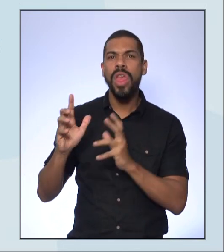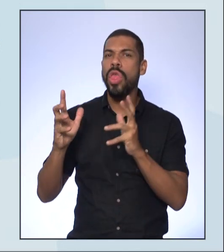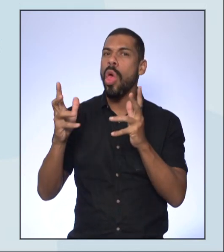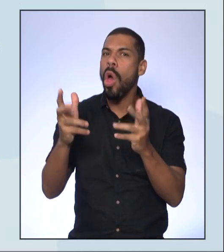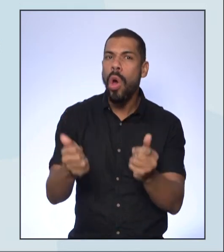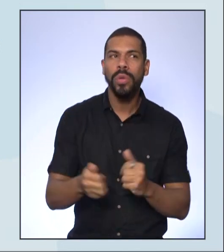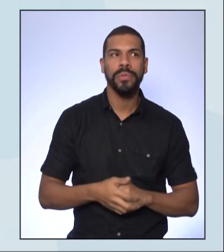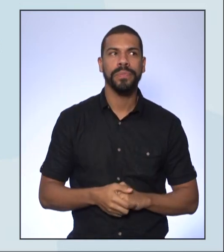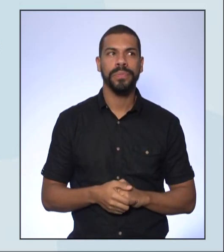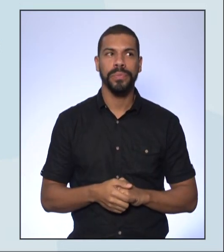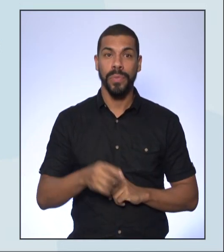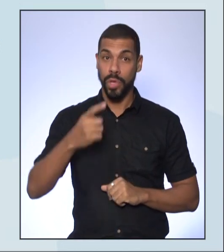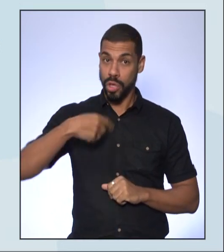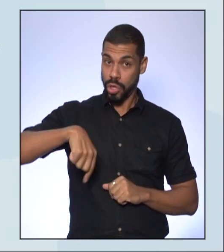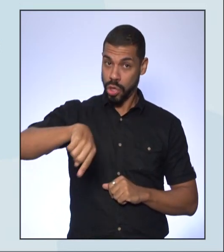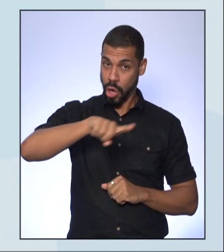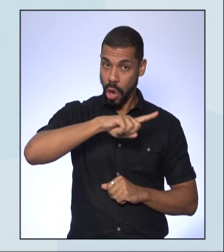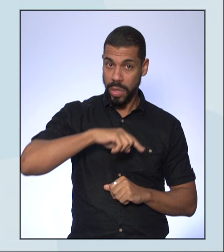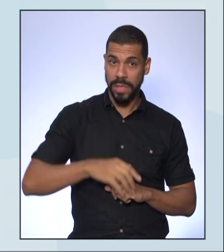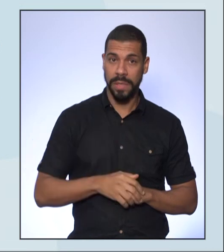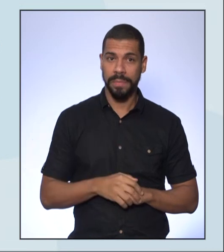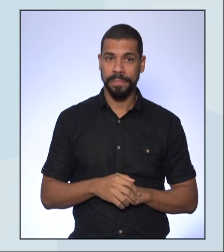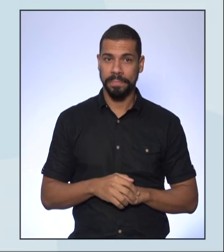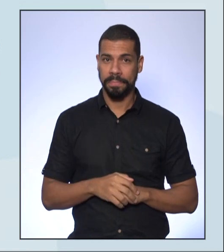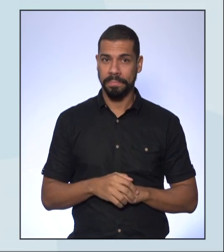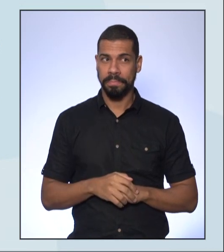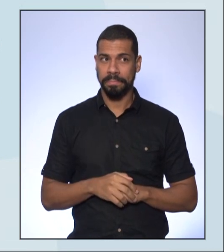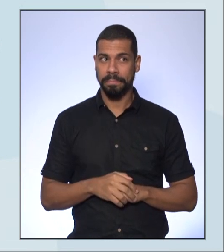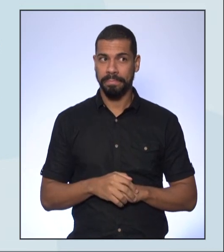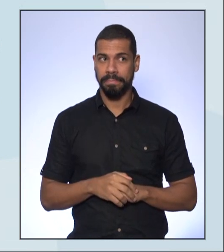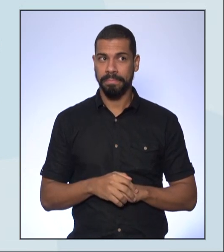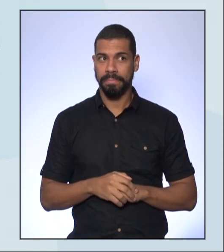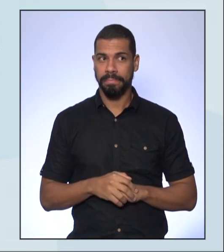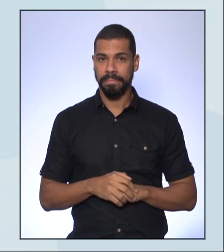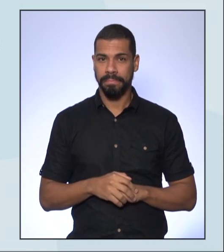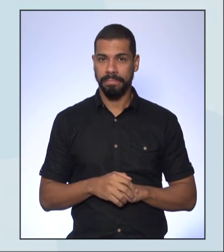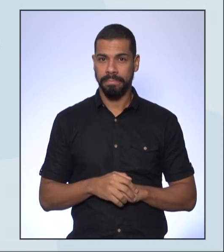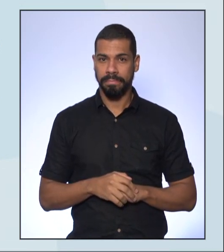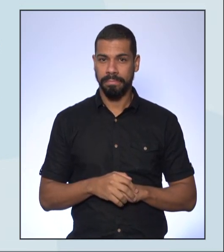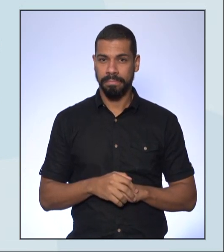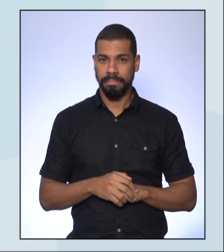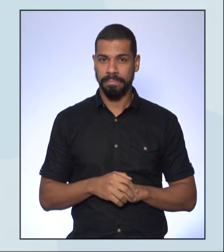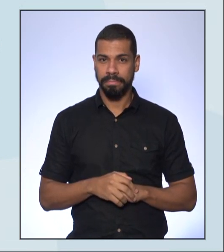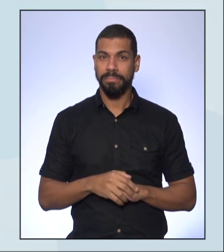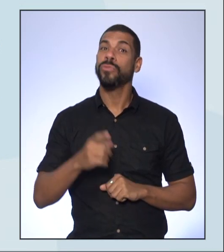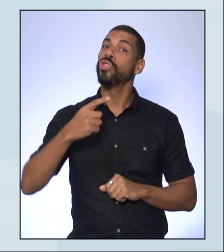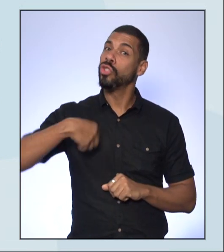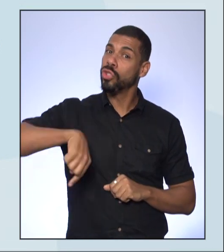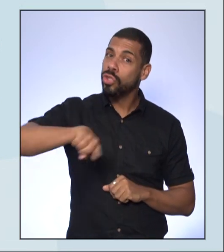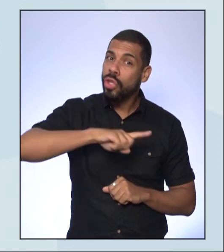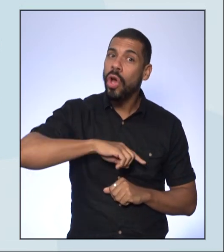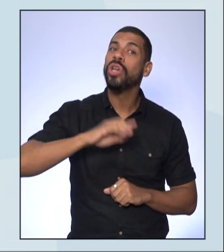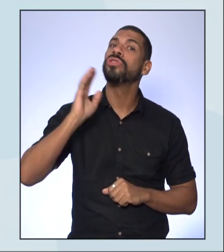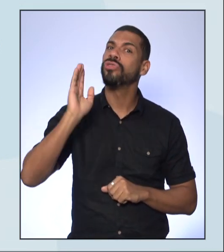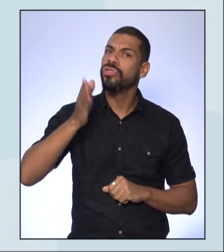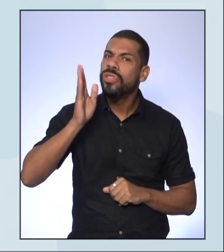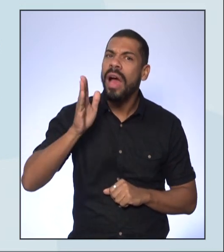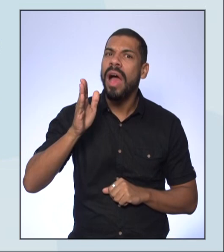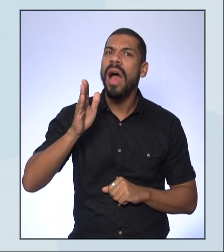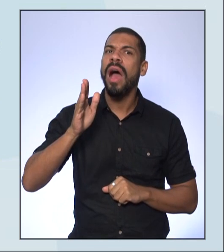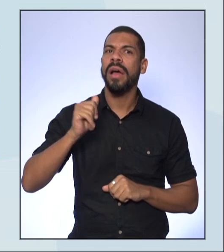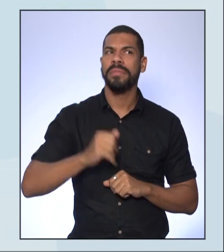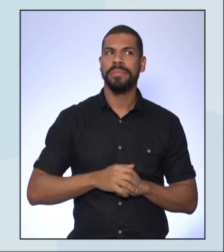nós nós